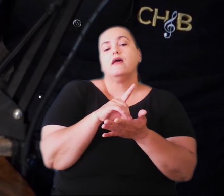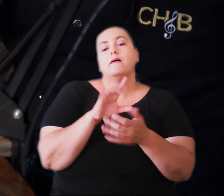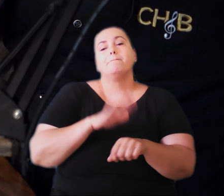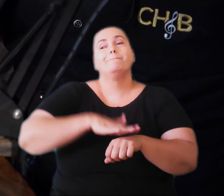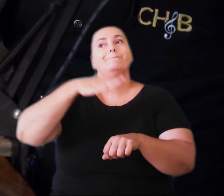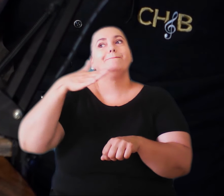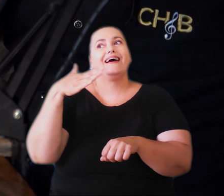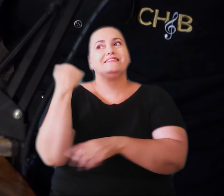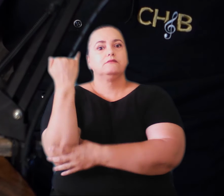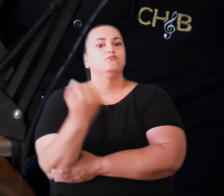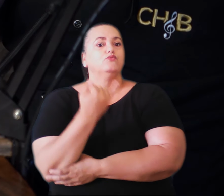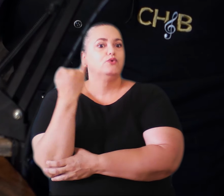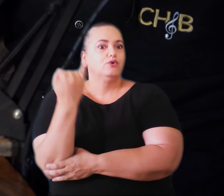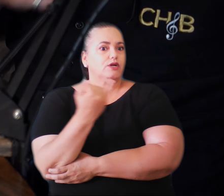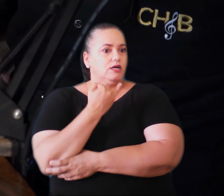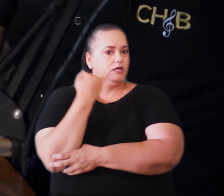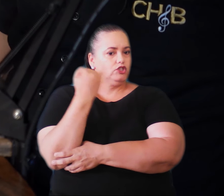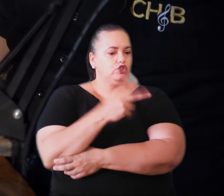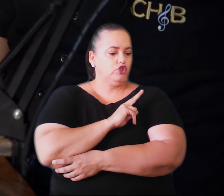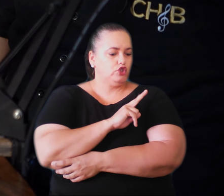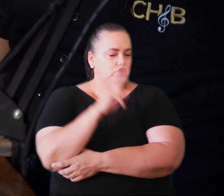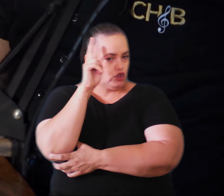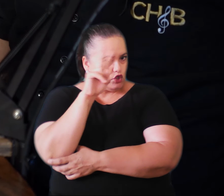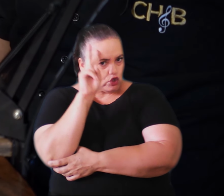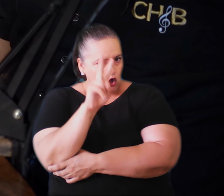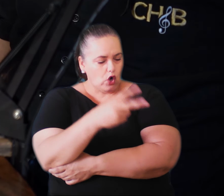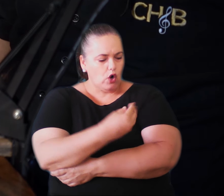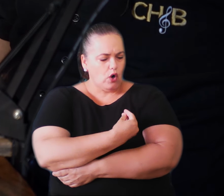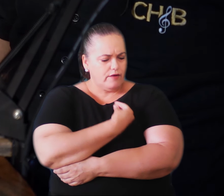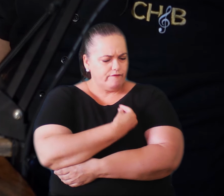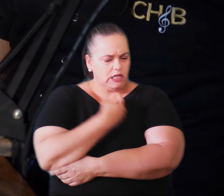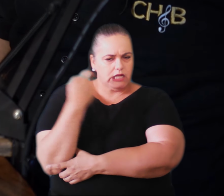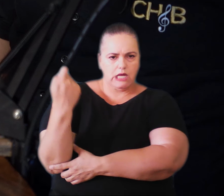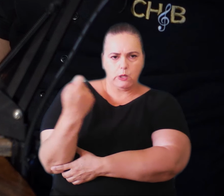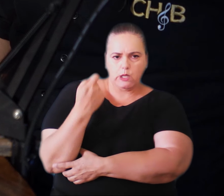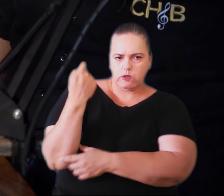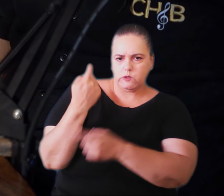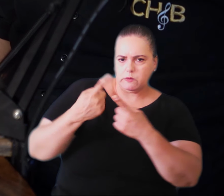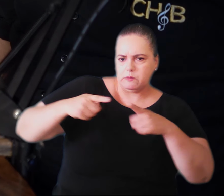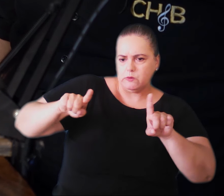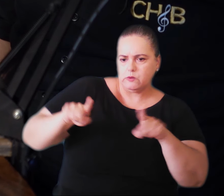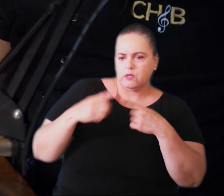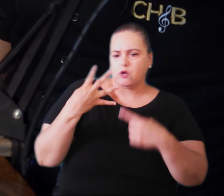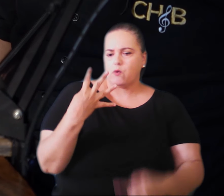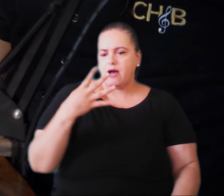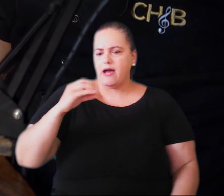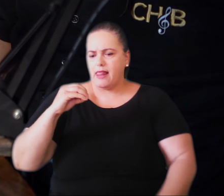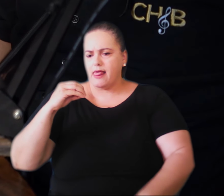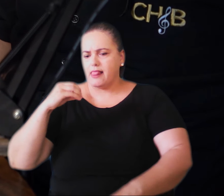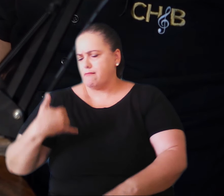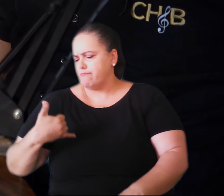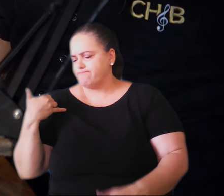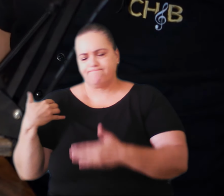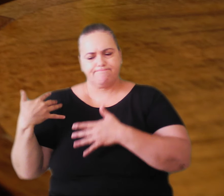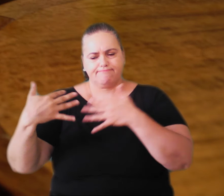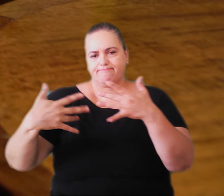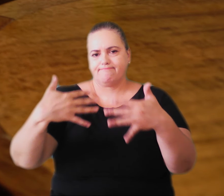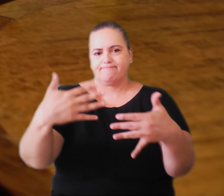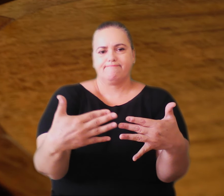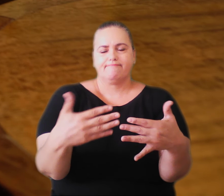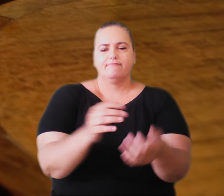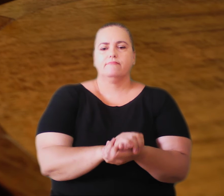mais estrada, mais tempo, mais... Né? Isso aí. Com 30, aí. 40, 50 anos. Vai lá, tio Edson, mais